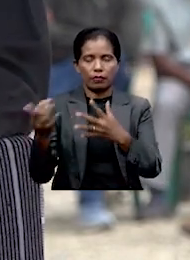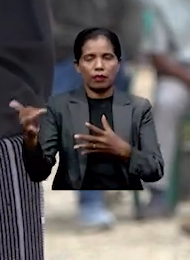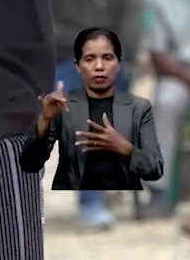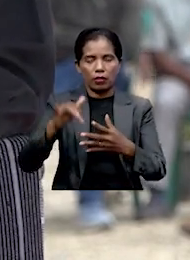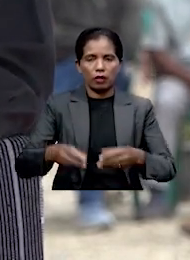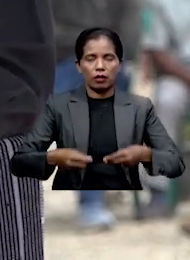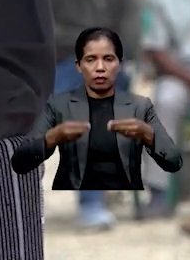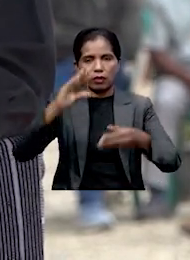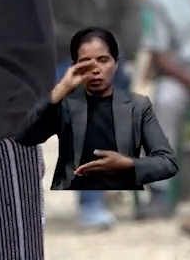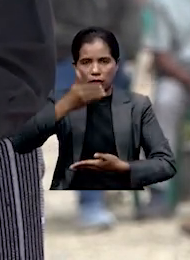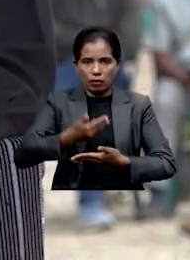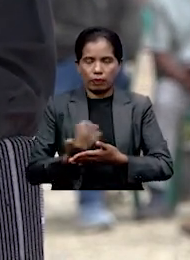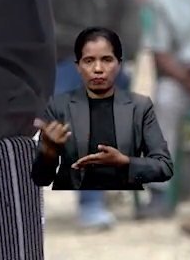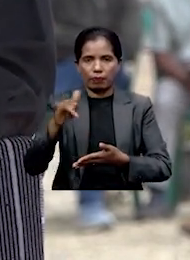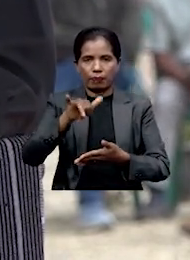uang sira.